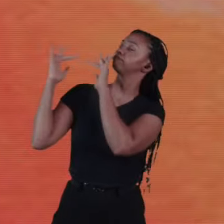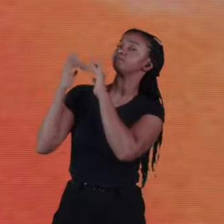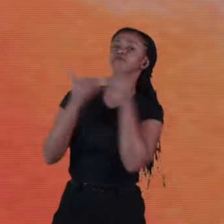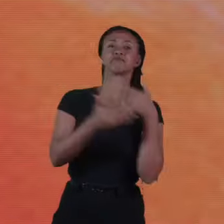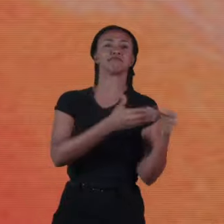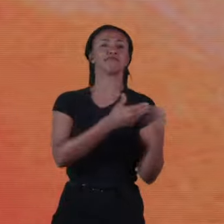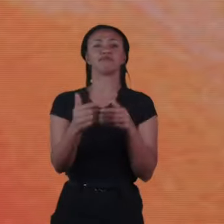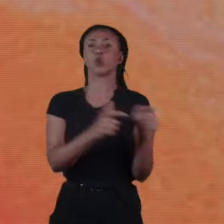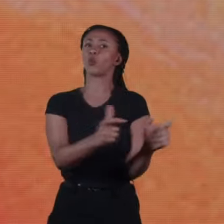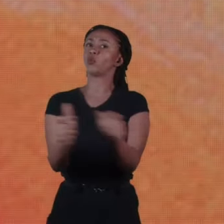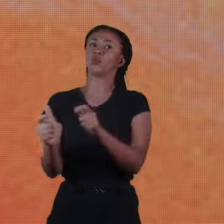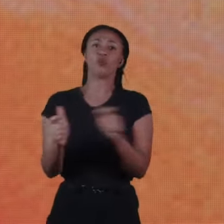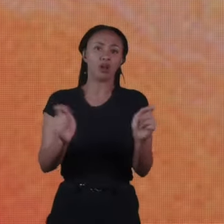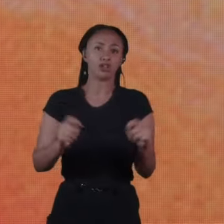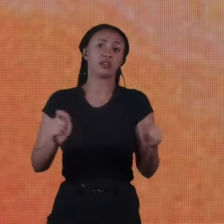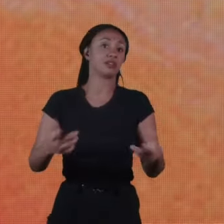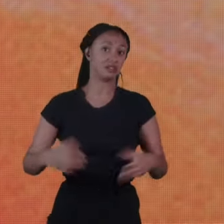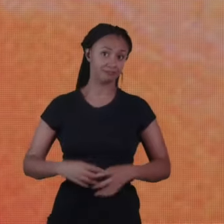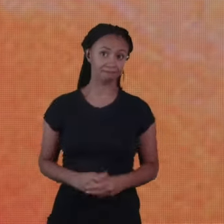esteja, amém?